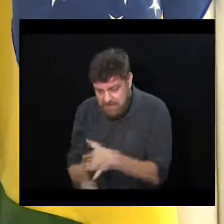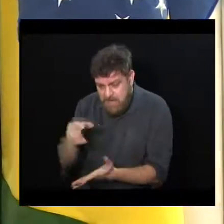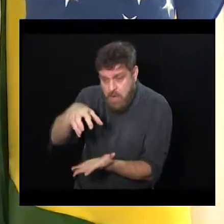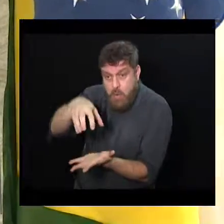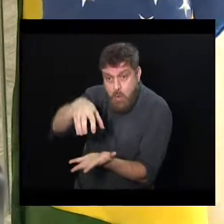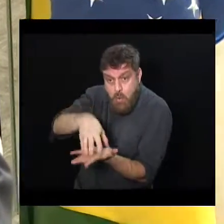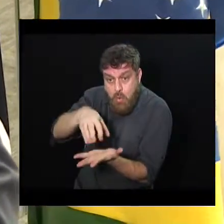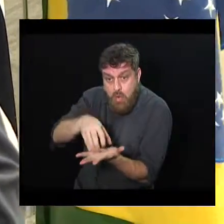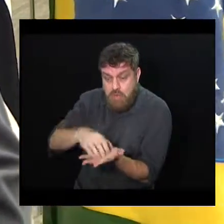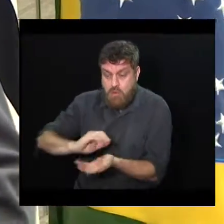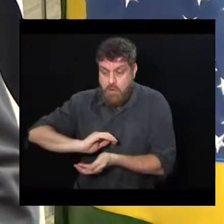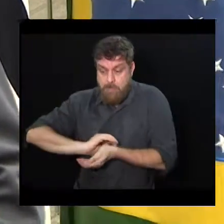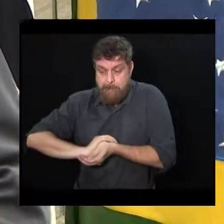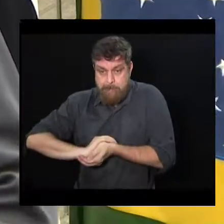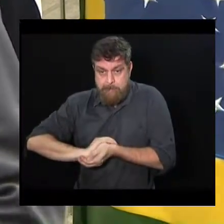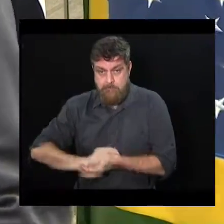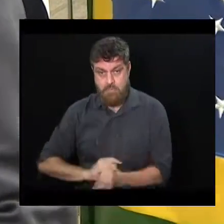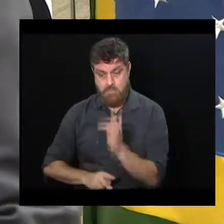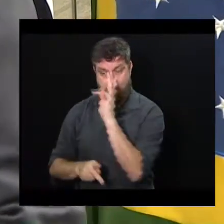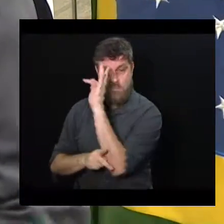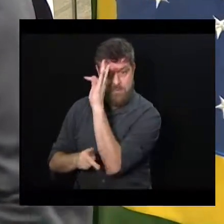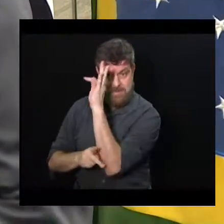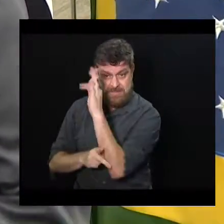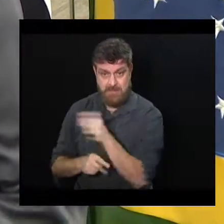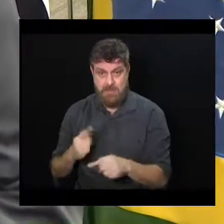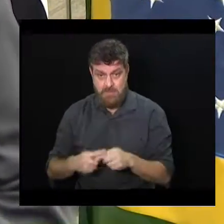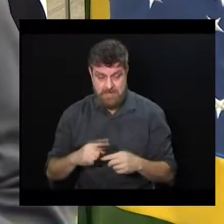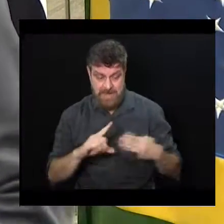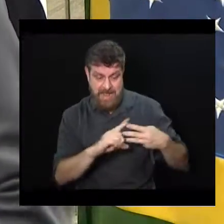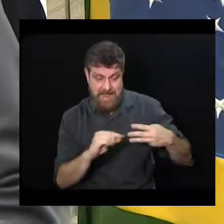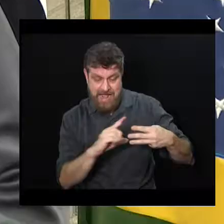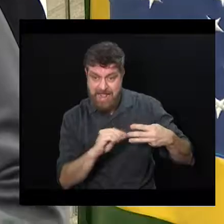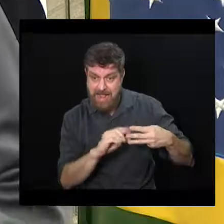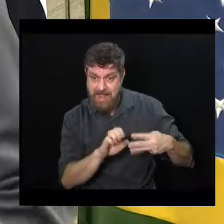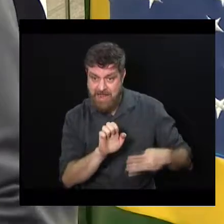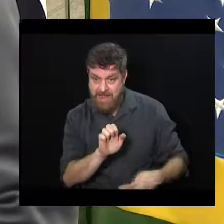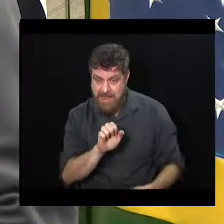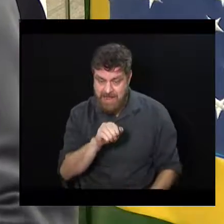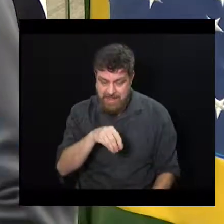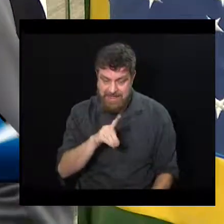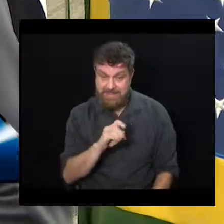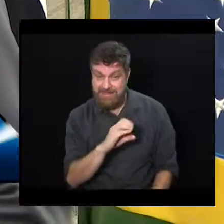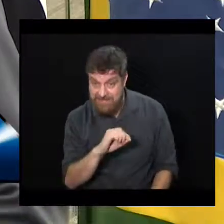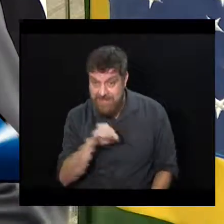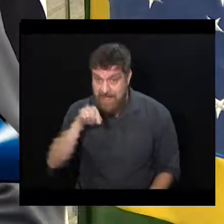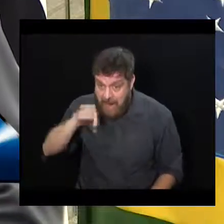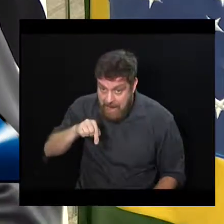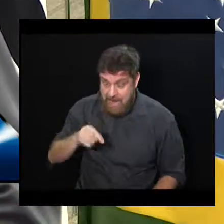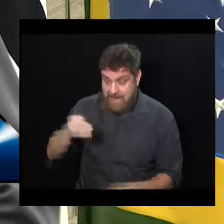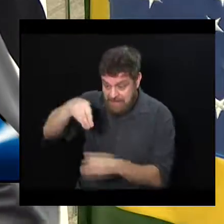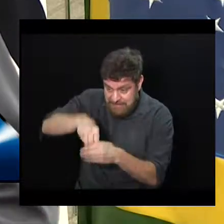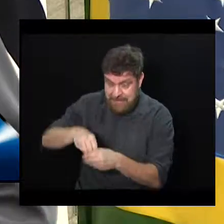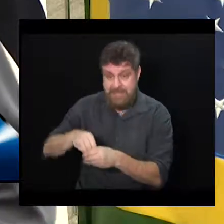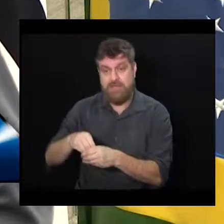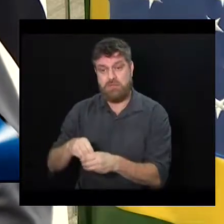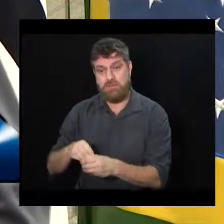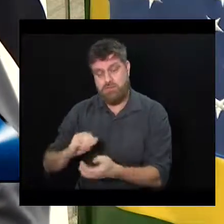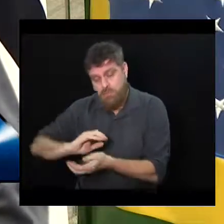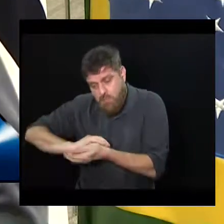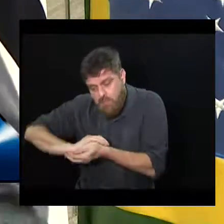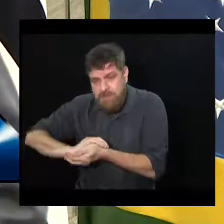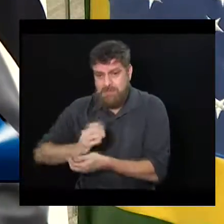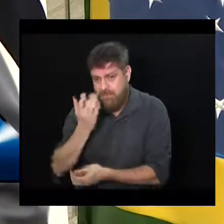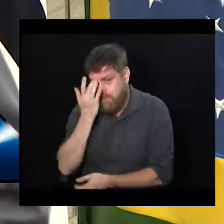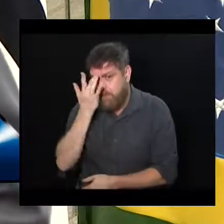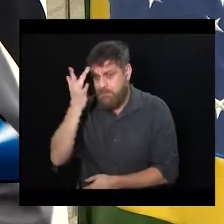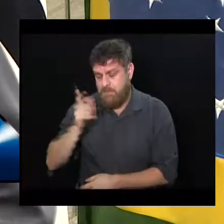no Poupatempo, até porque a própria INDEC, que é um órgão municipal, ela está de lá dentro do Poupatempo e facilita